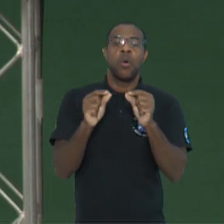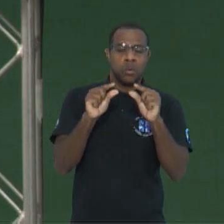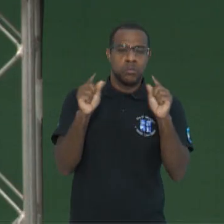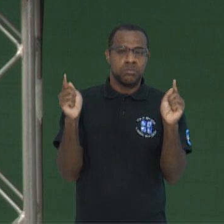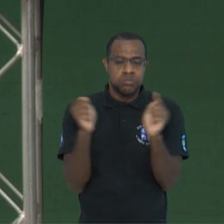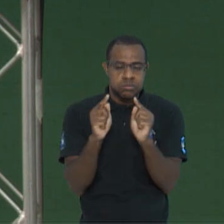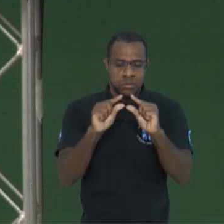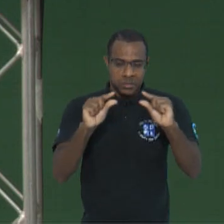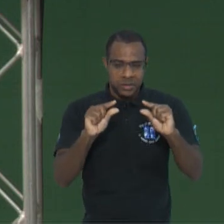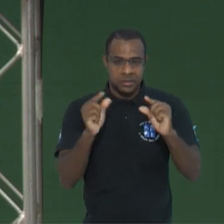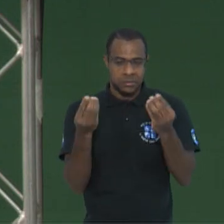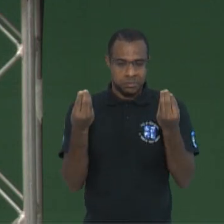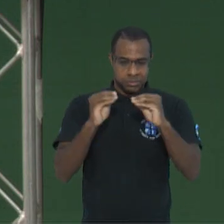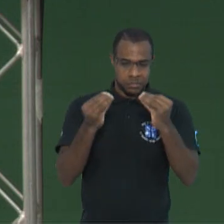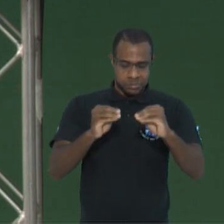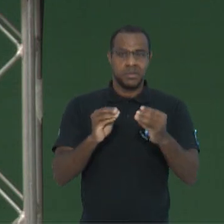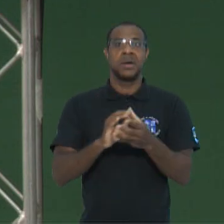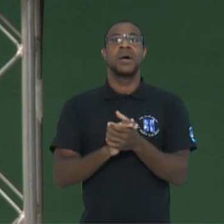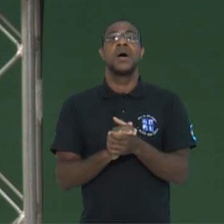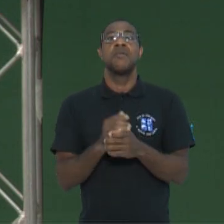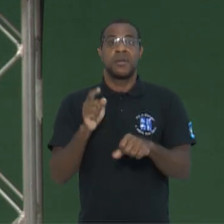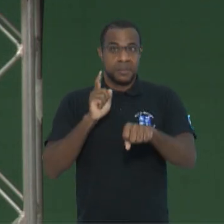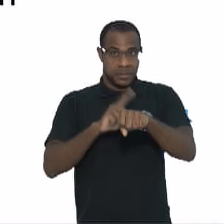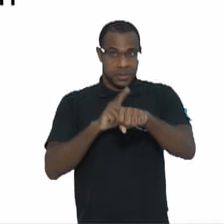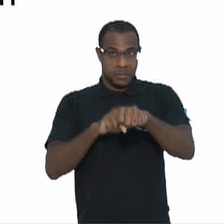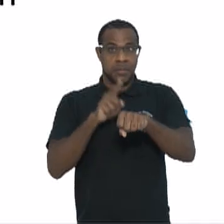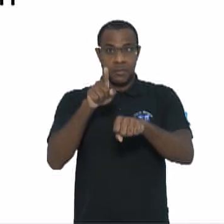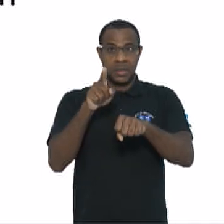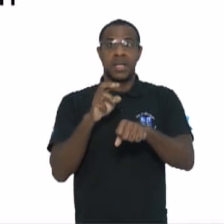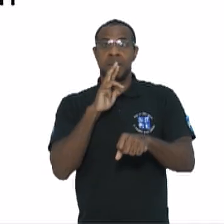sem nexo. Vou dar um tempinho para vocês e a gente já retorna.